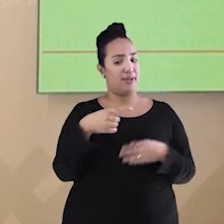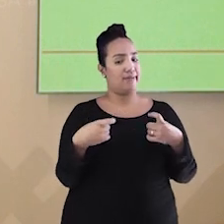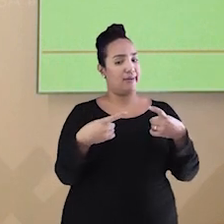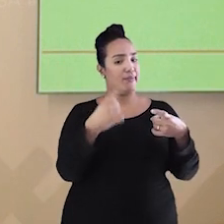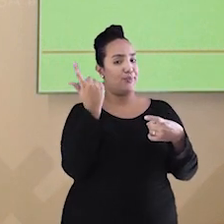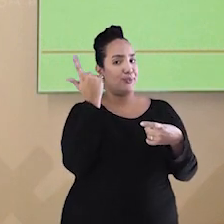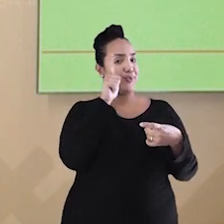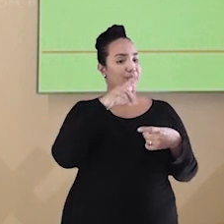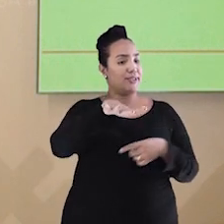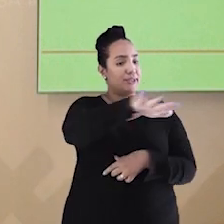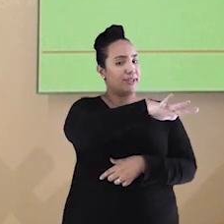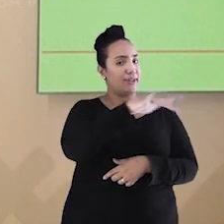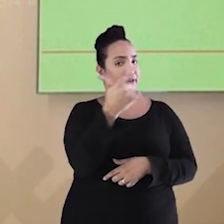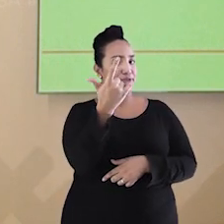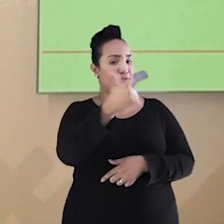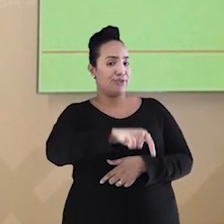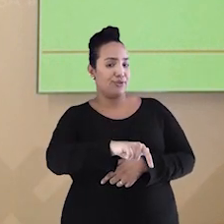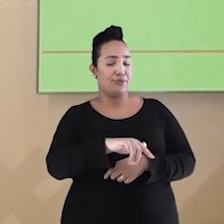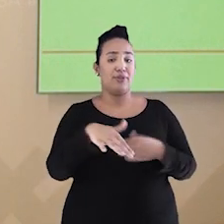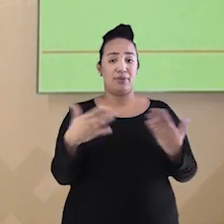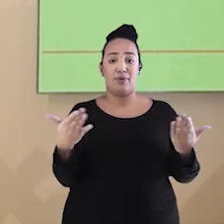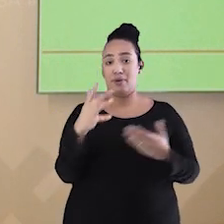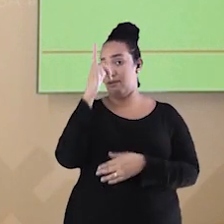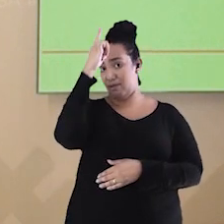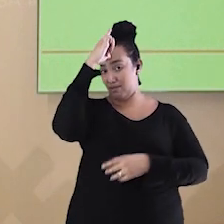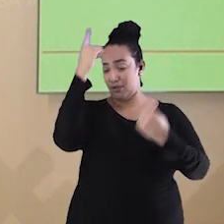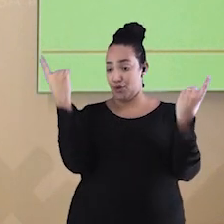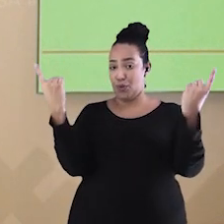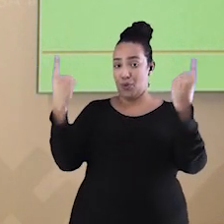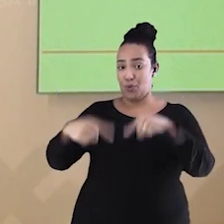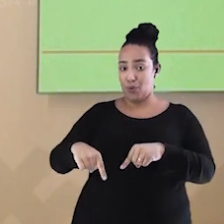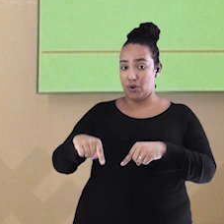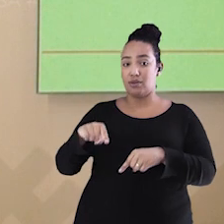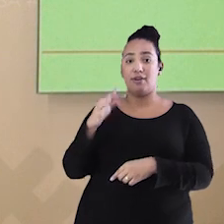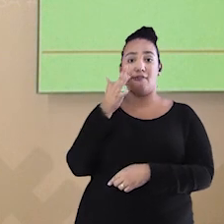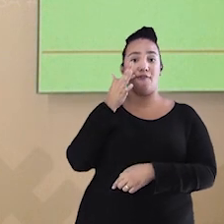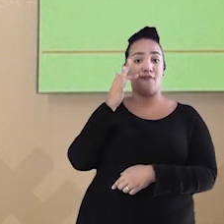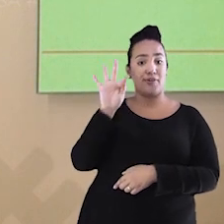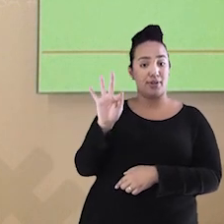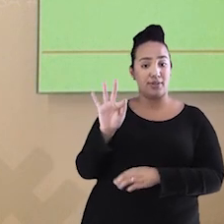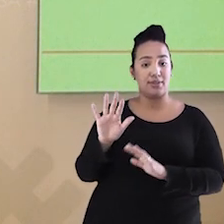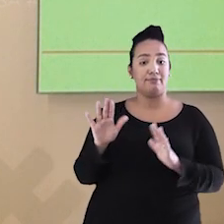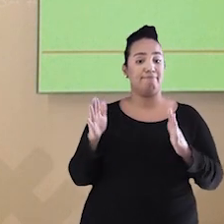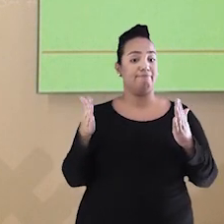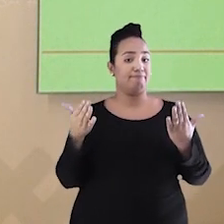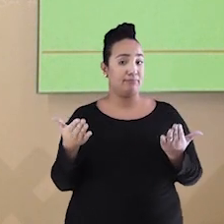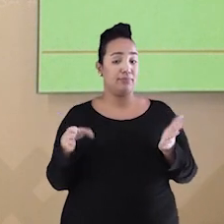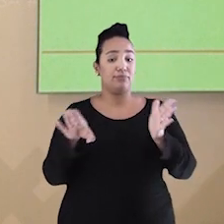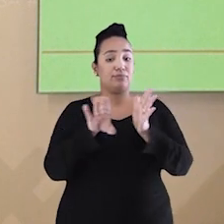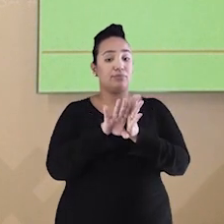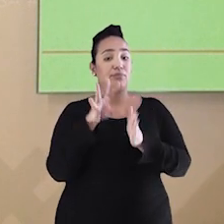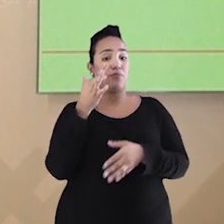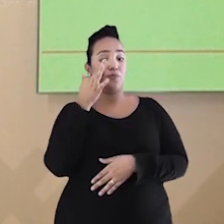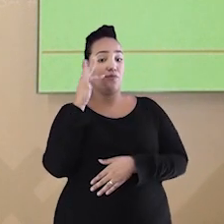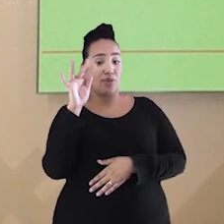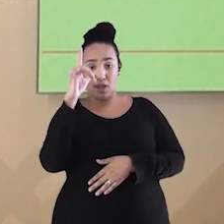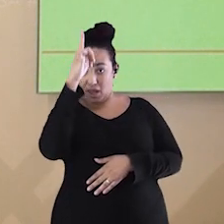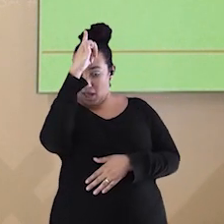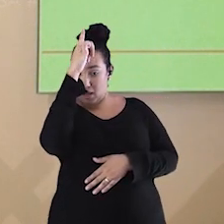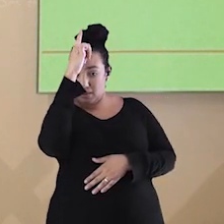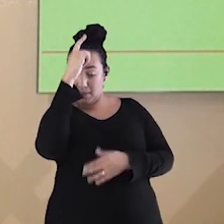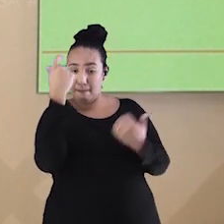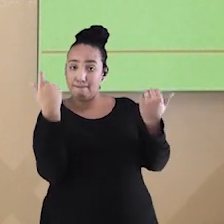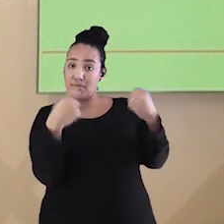recuperá-los, declarando guerra aos franceses. E para chegar à França, a Alemanha precisou invadir a Bélgica, que